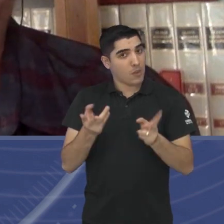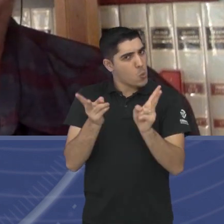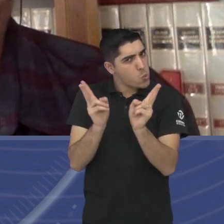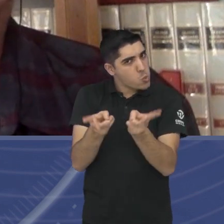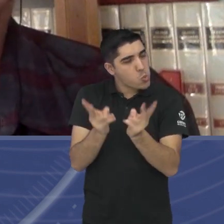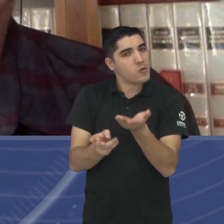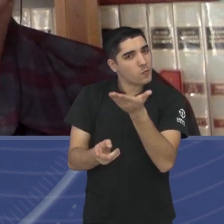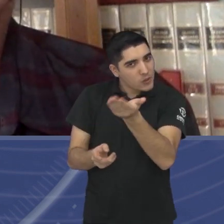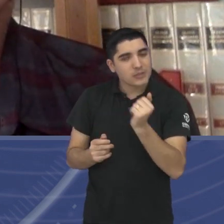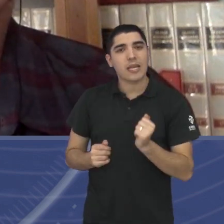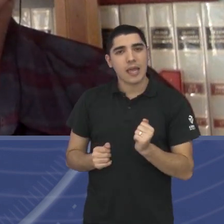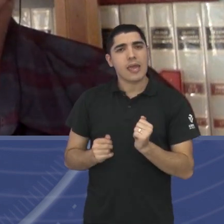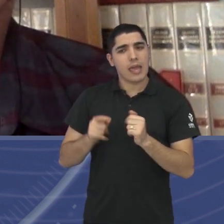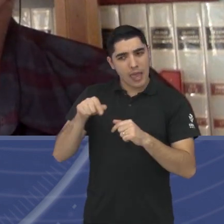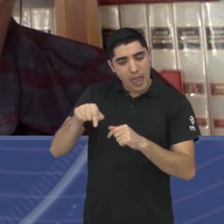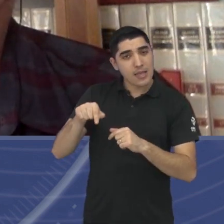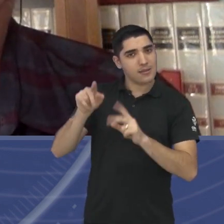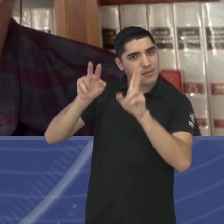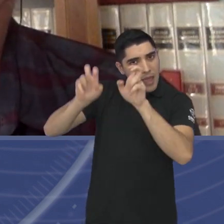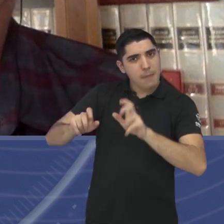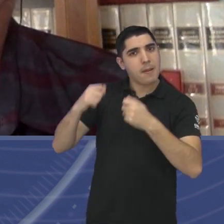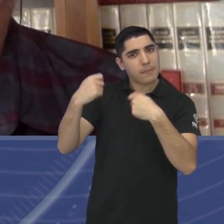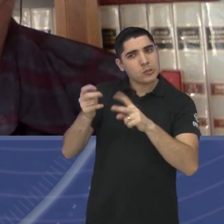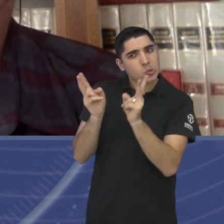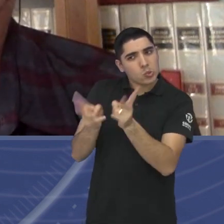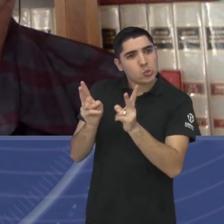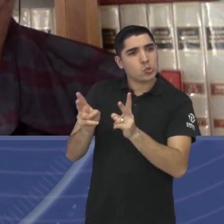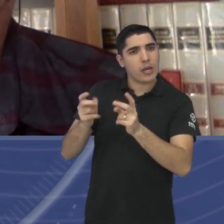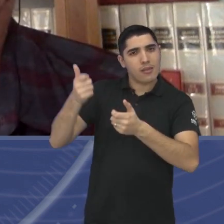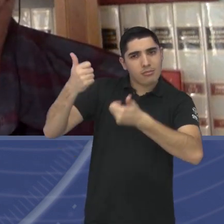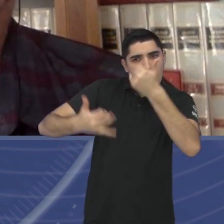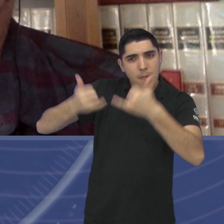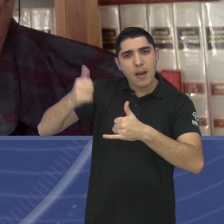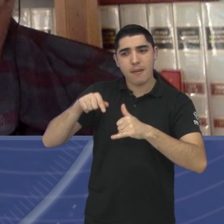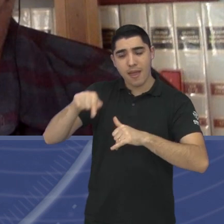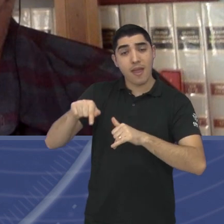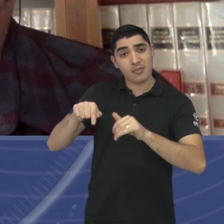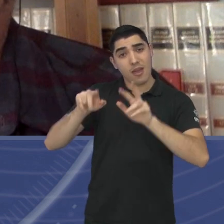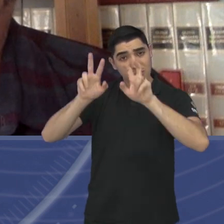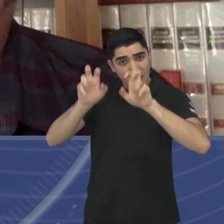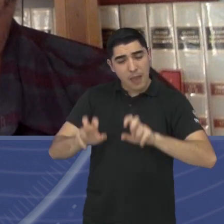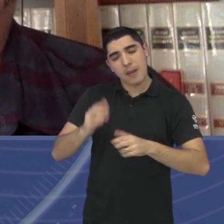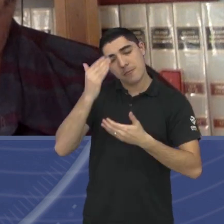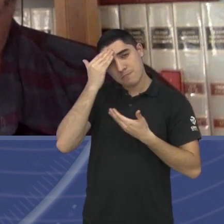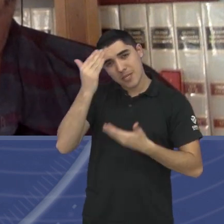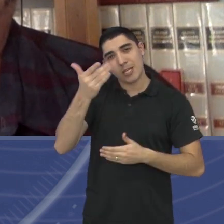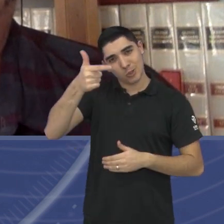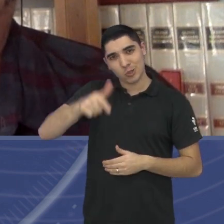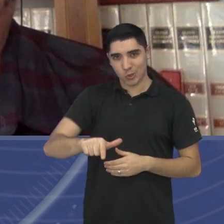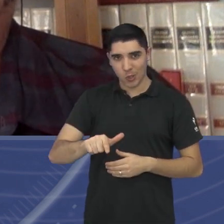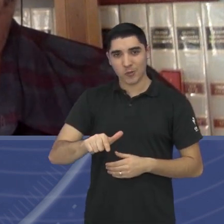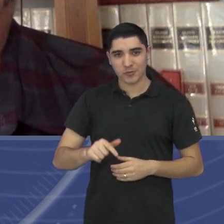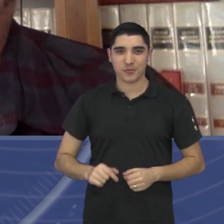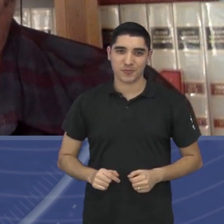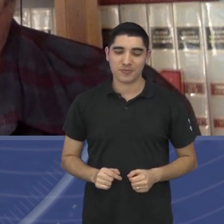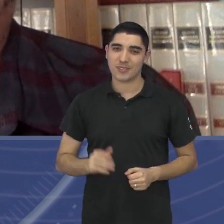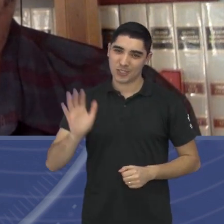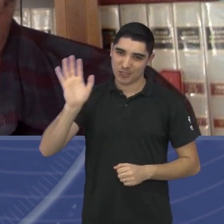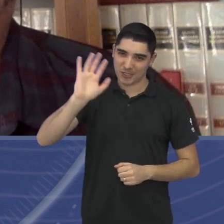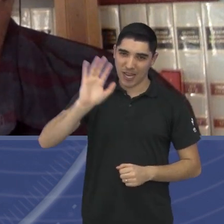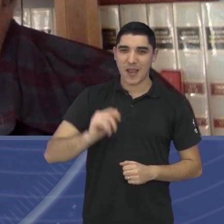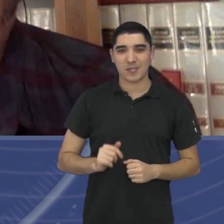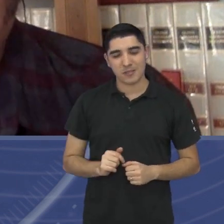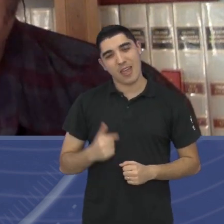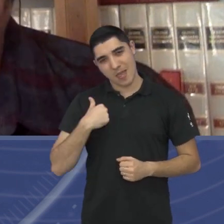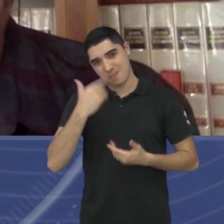continue sendo, né, falado cada vez mais, tendo acesso, propiciando acesso a outras pessoas. Muito obrigada mais uma vez, viu?